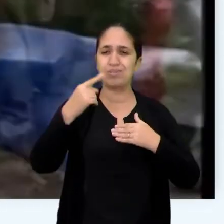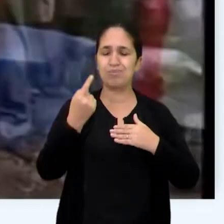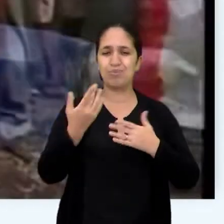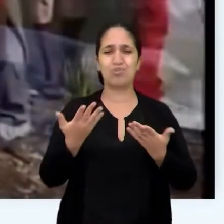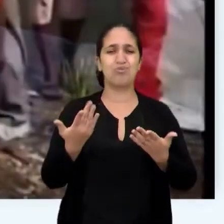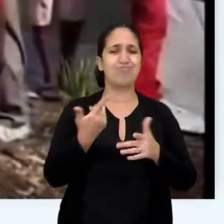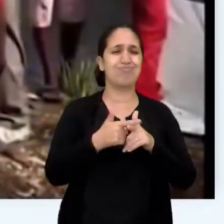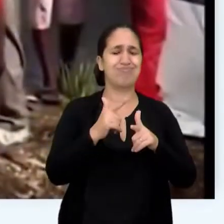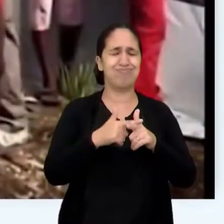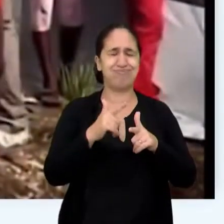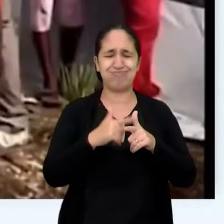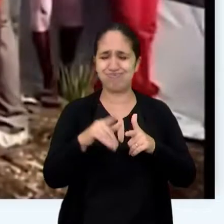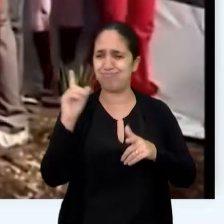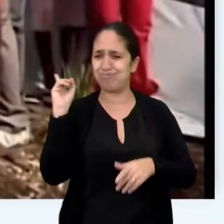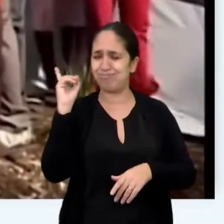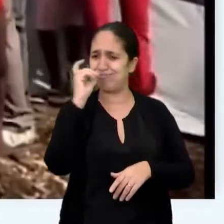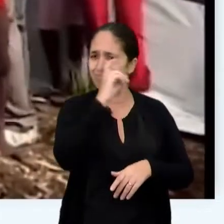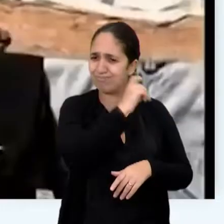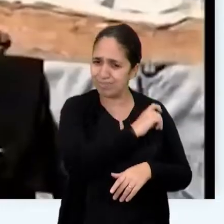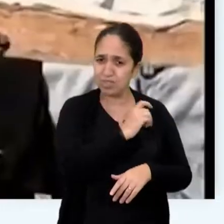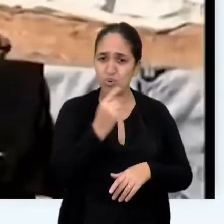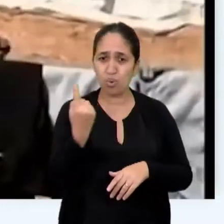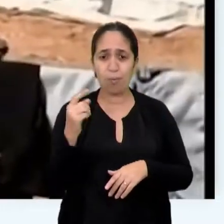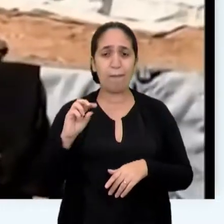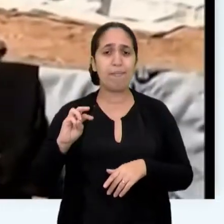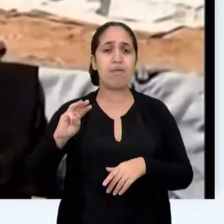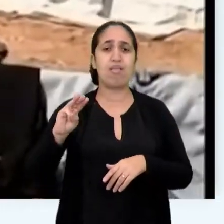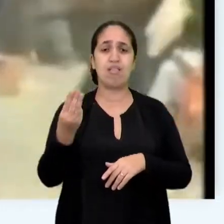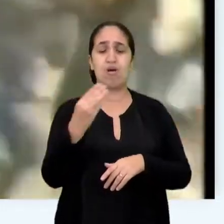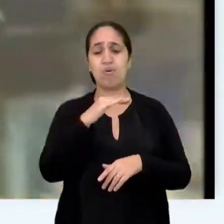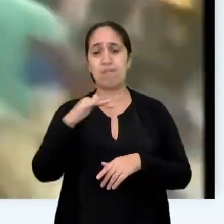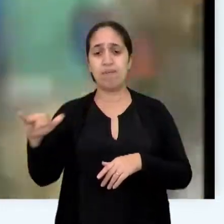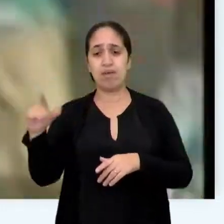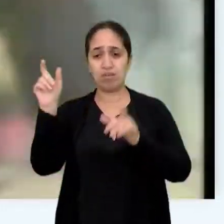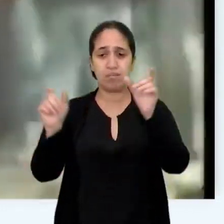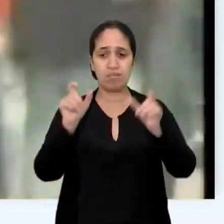deixou 1,5 milhão de pessoas desabrigadas.